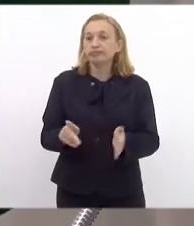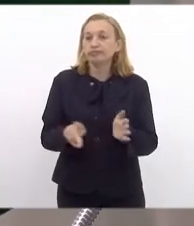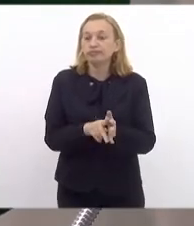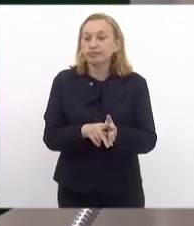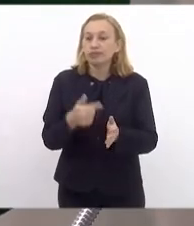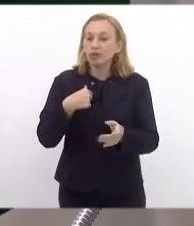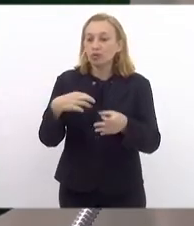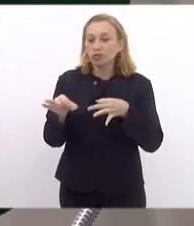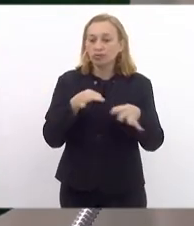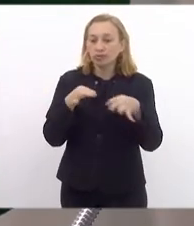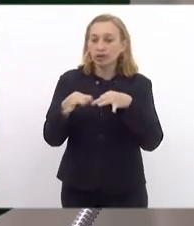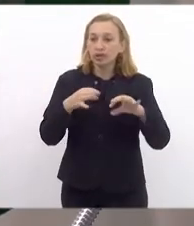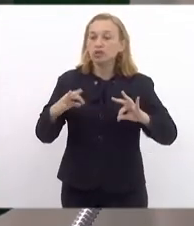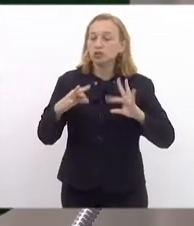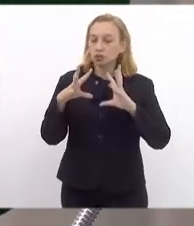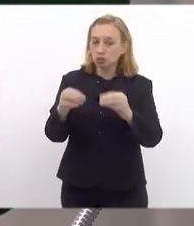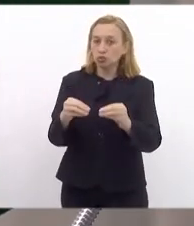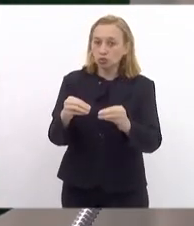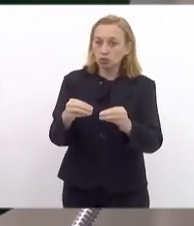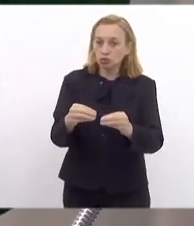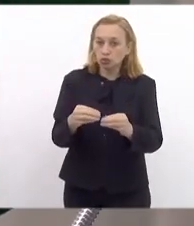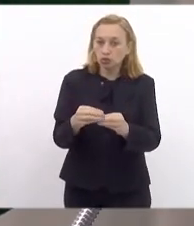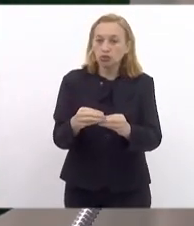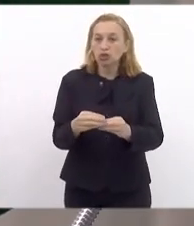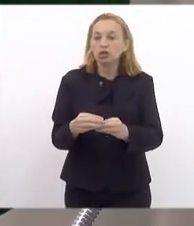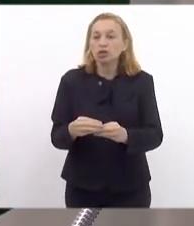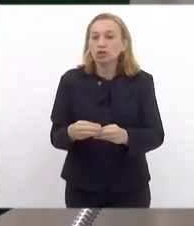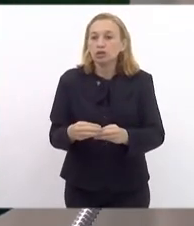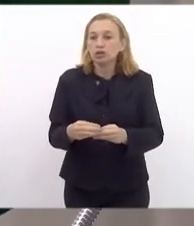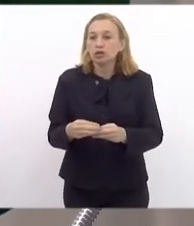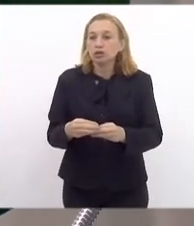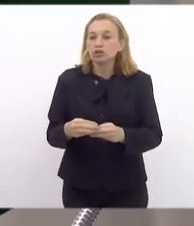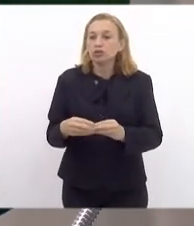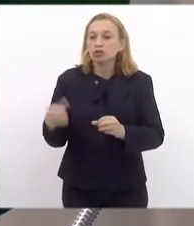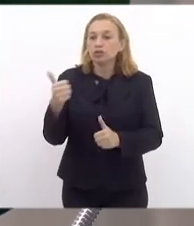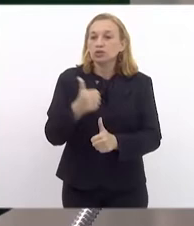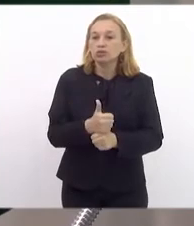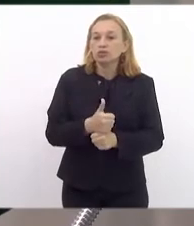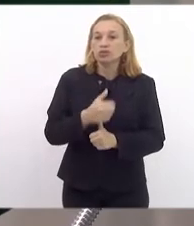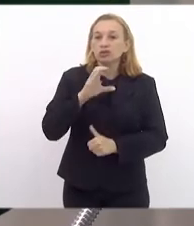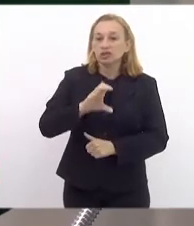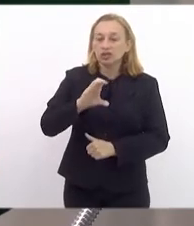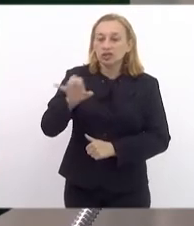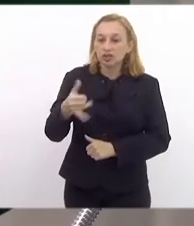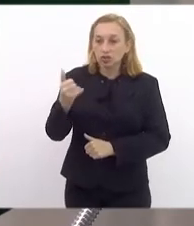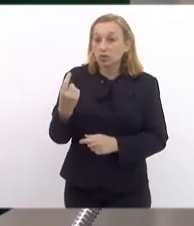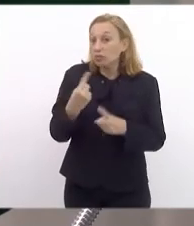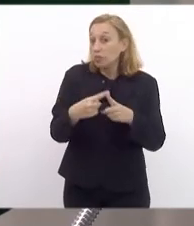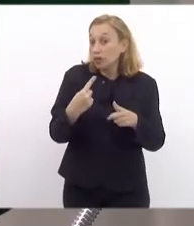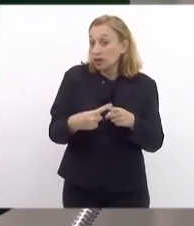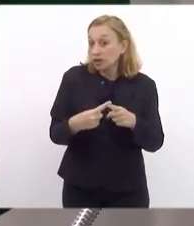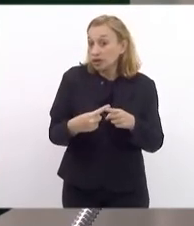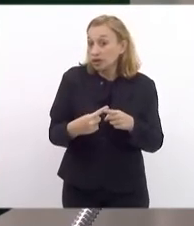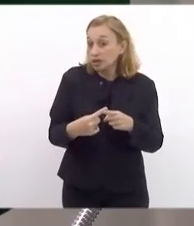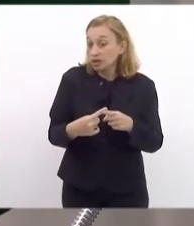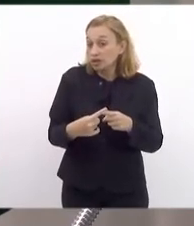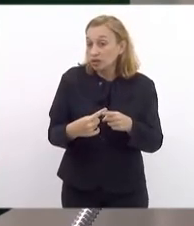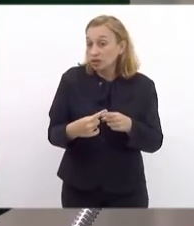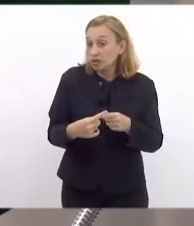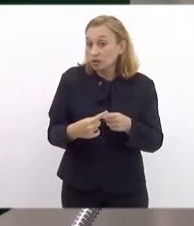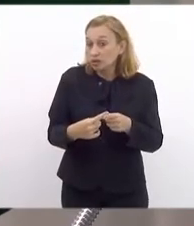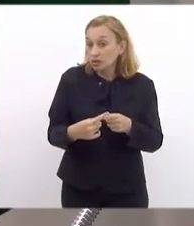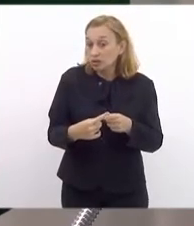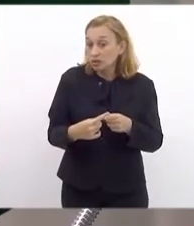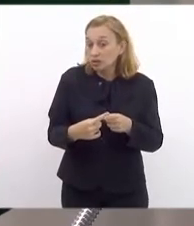todo toda a praticamente o substitutivo na ccj porque invés da